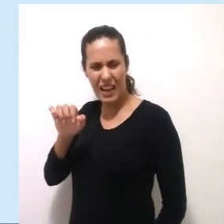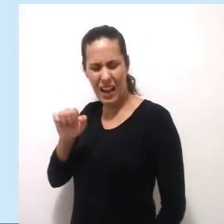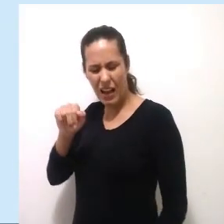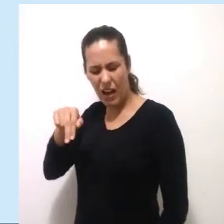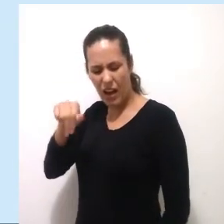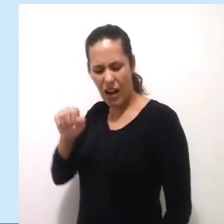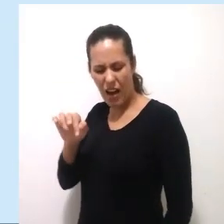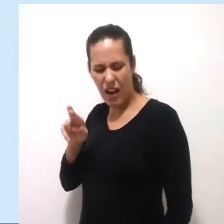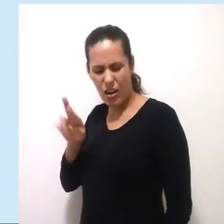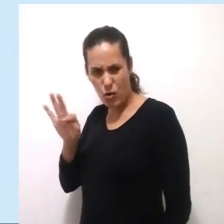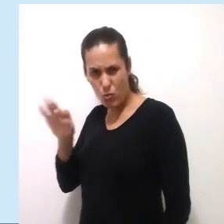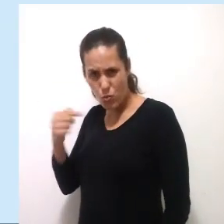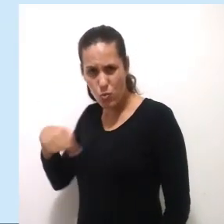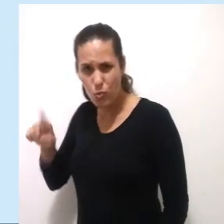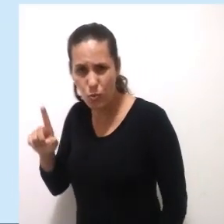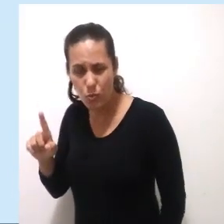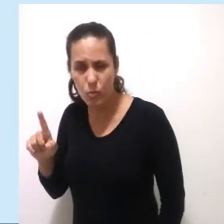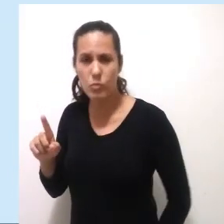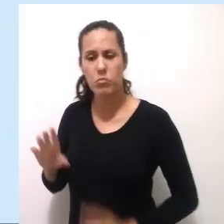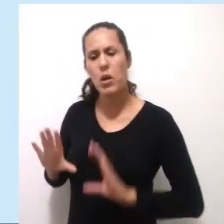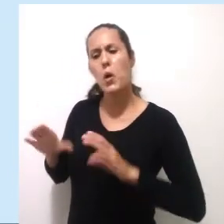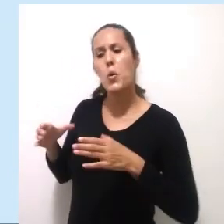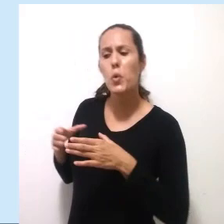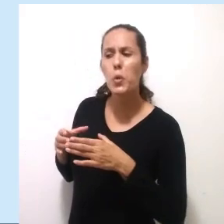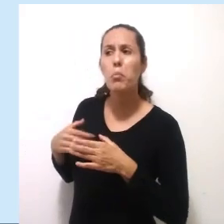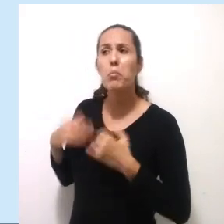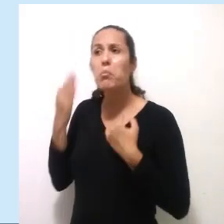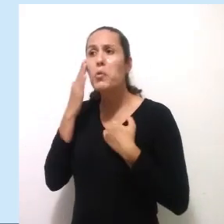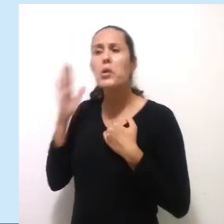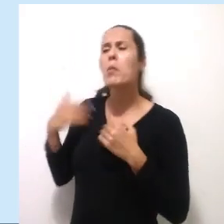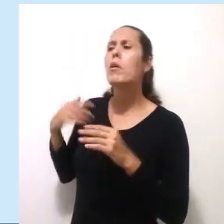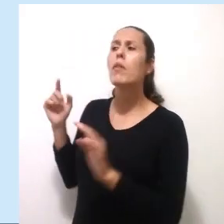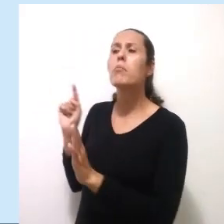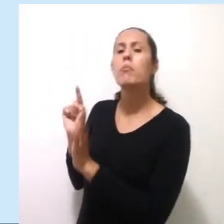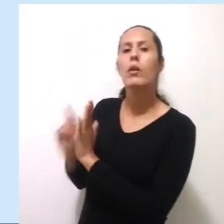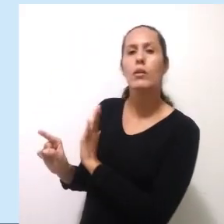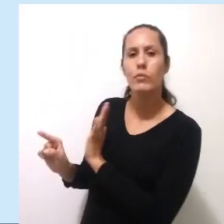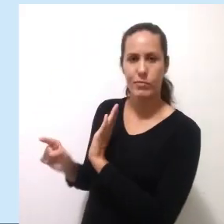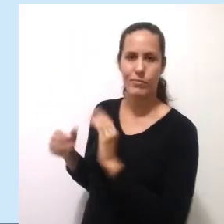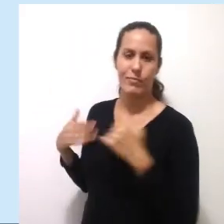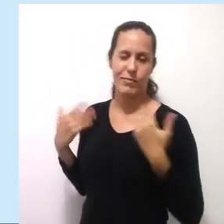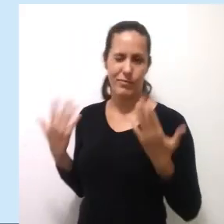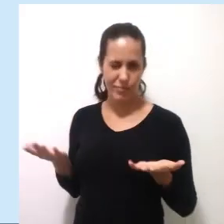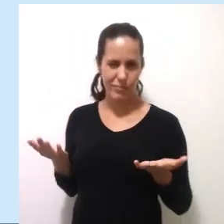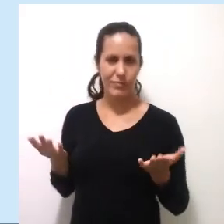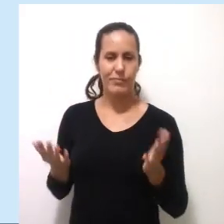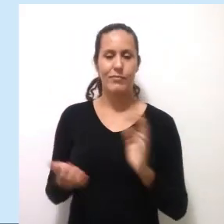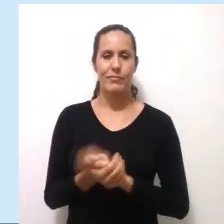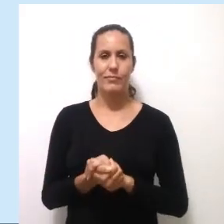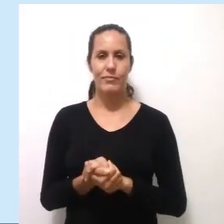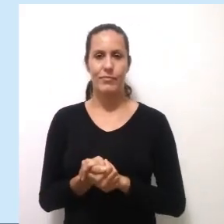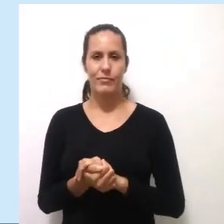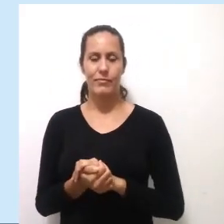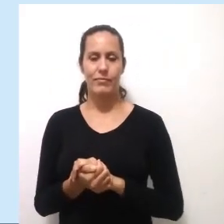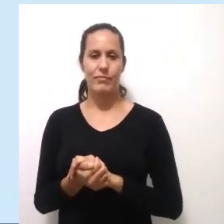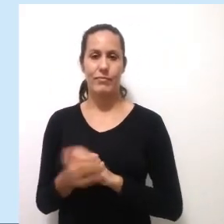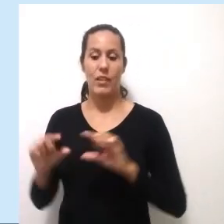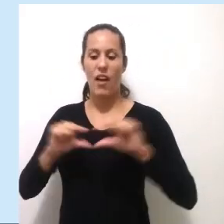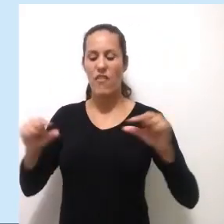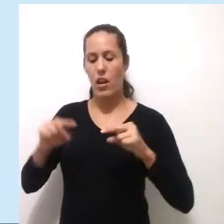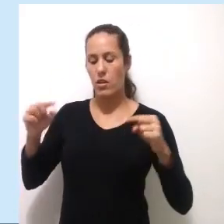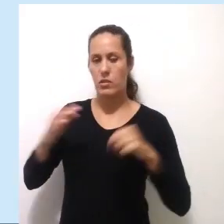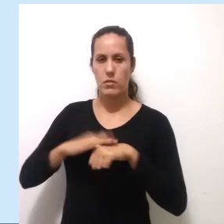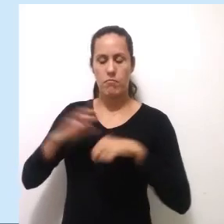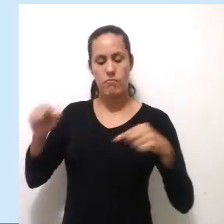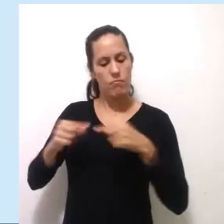assistir Naruto? Se alguém desse grupo que a gente viu na imagem não sabe, esse seria o questionamento mais